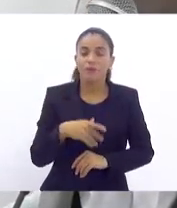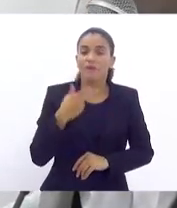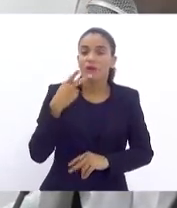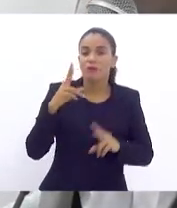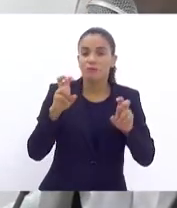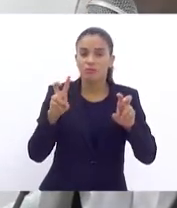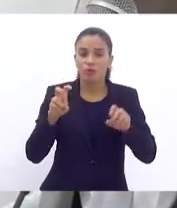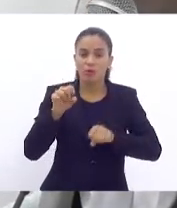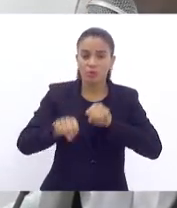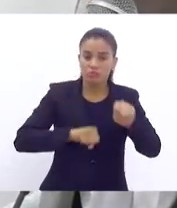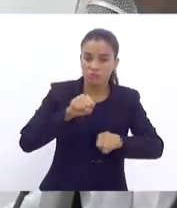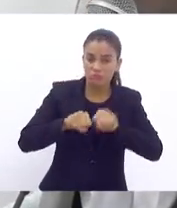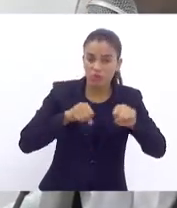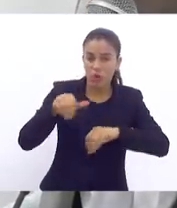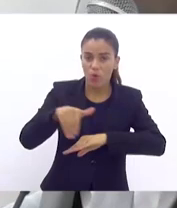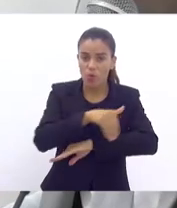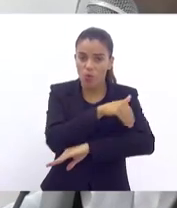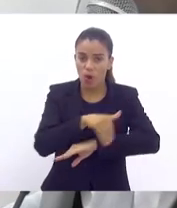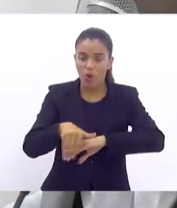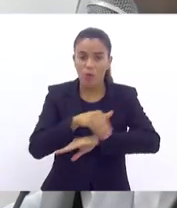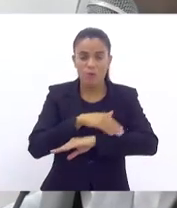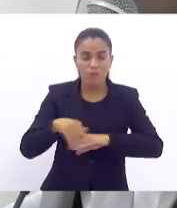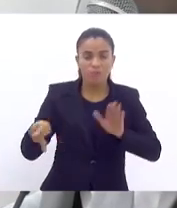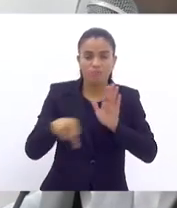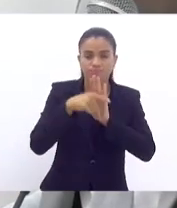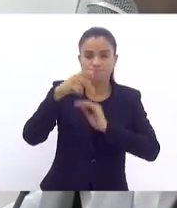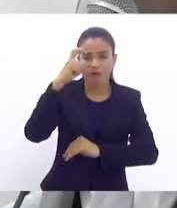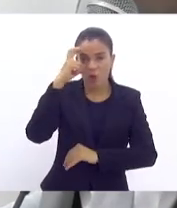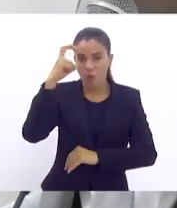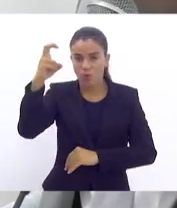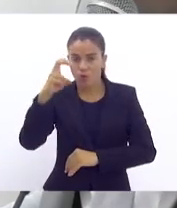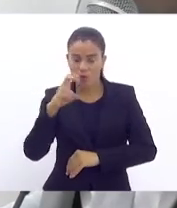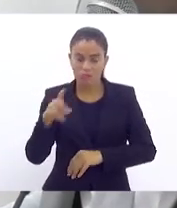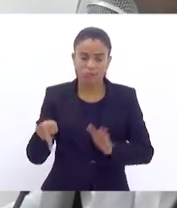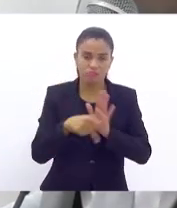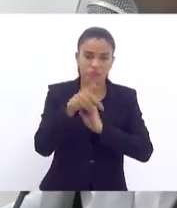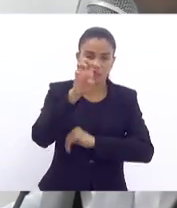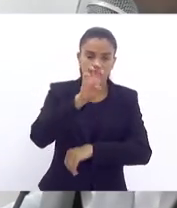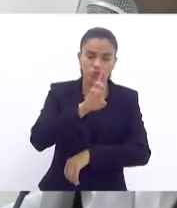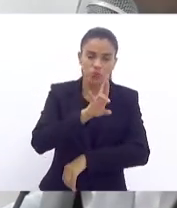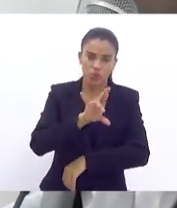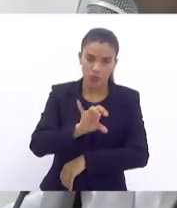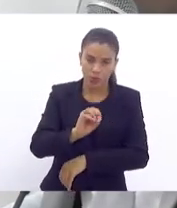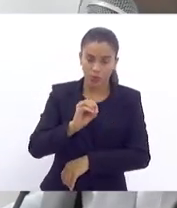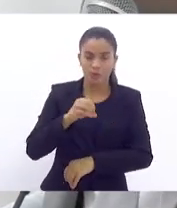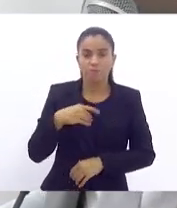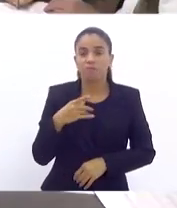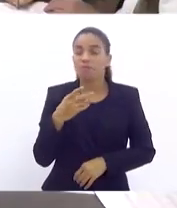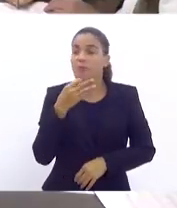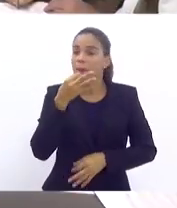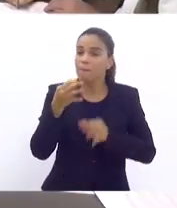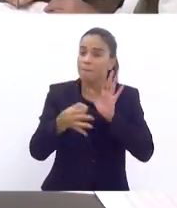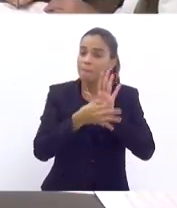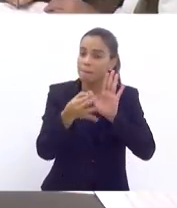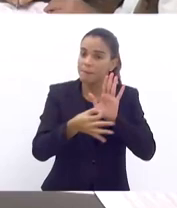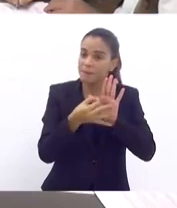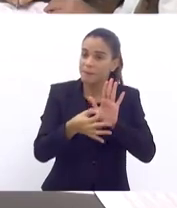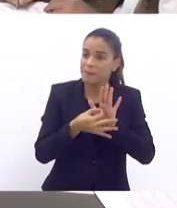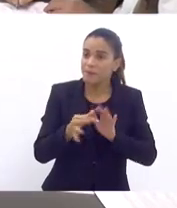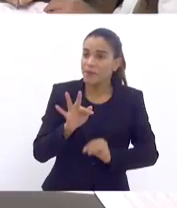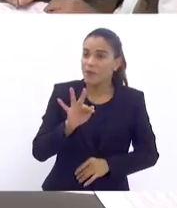o ciclismo de rua como patrimônio cultural e material do Estado do Rio de Janeiro para aparecer Deputado Felipe rádios